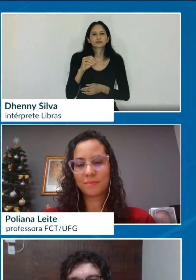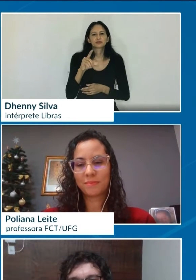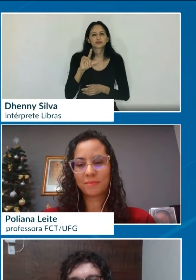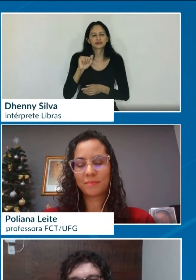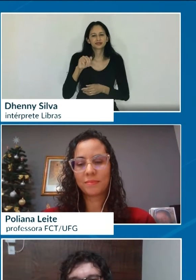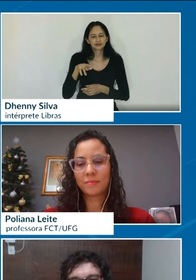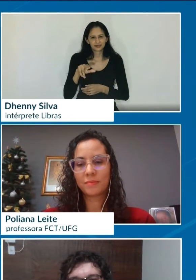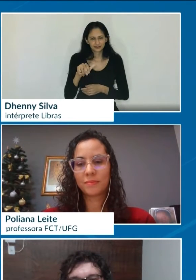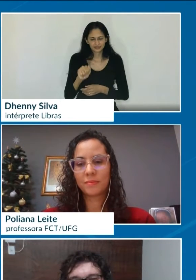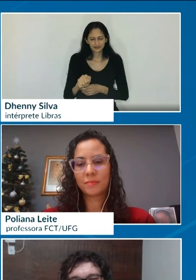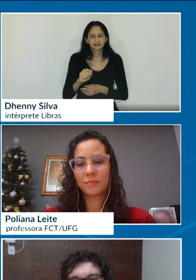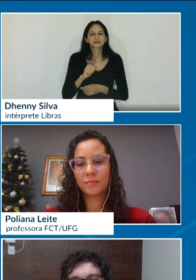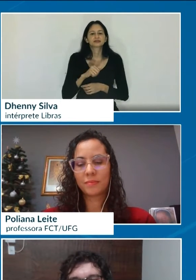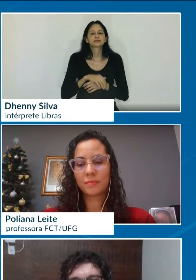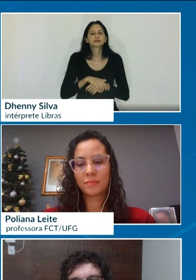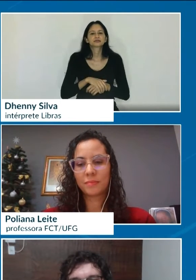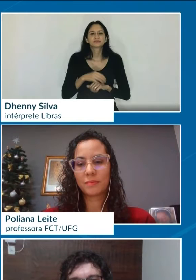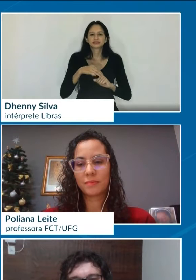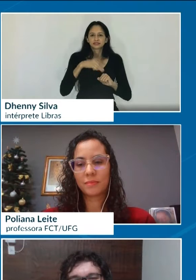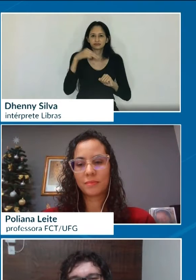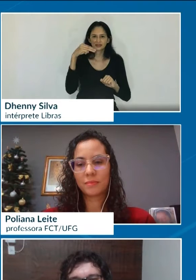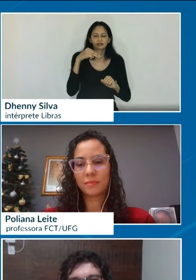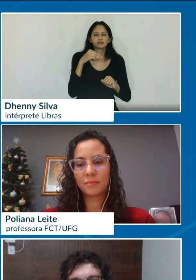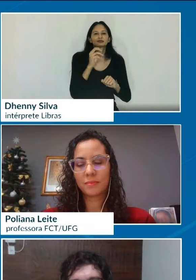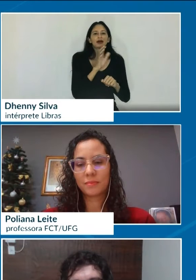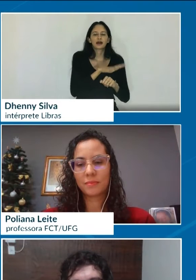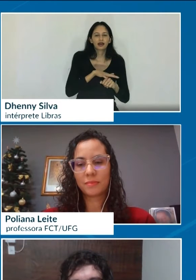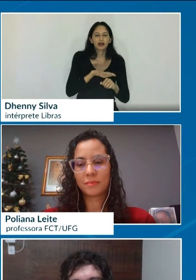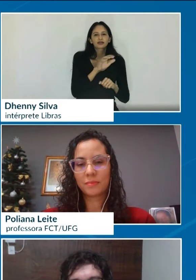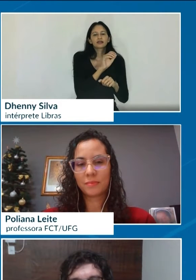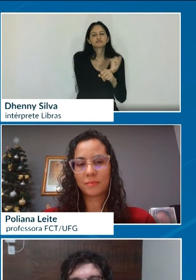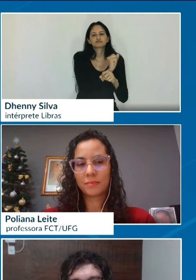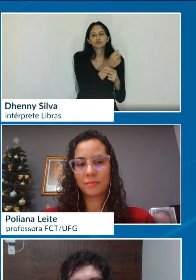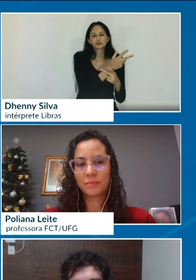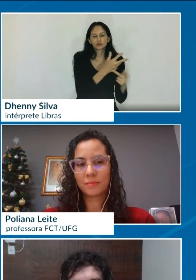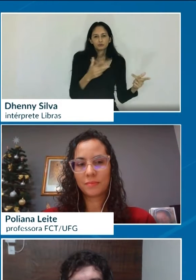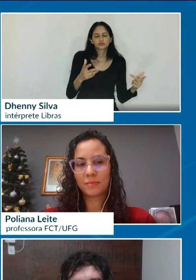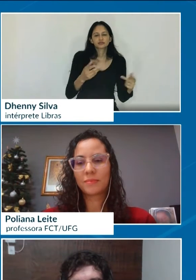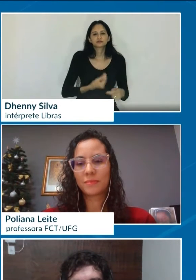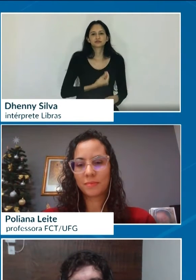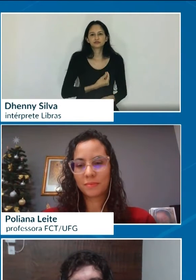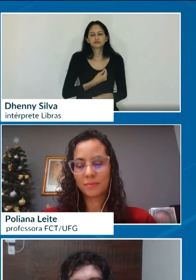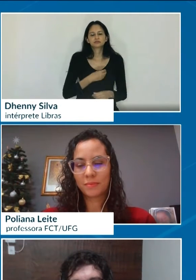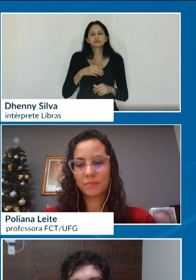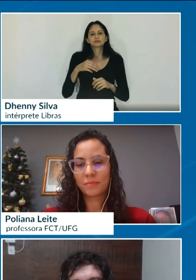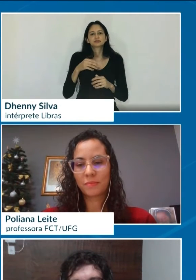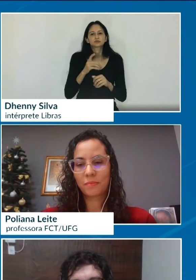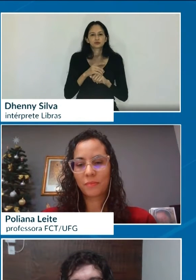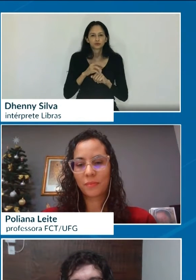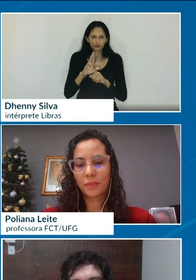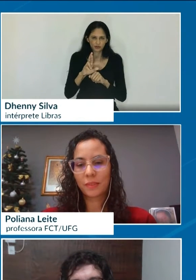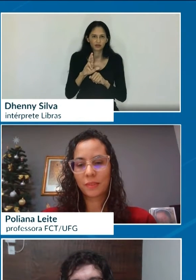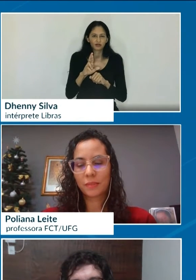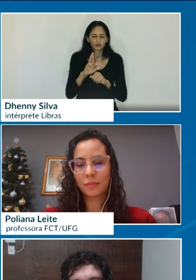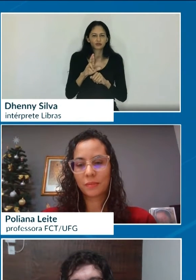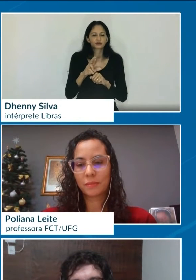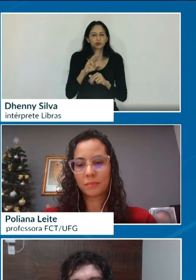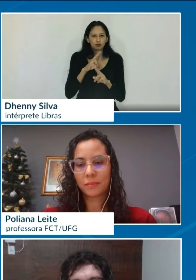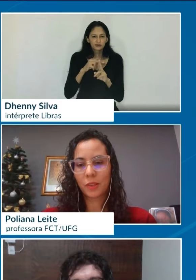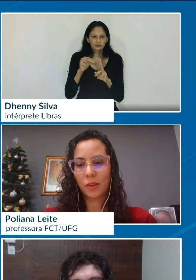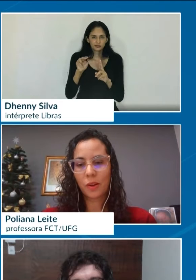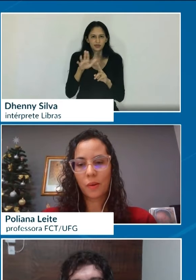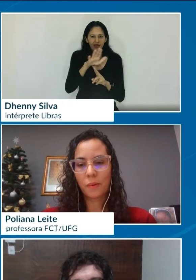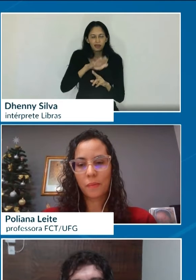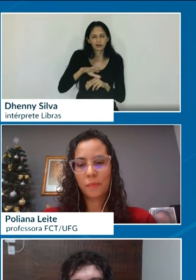mestre em Transportes e doutoranda em Arquitetura e Urbanismo pela UNB. Obrigado por participarem aqui conosco do Mundo